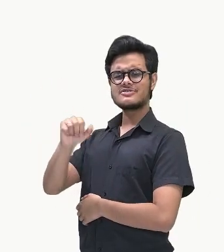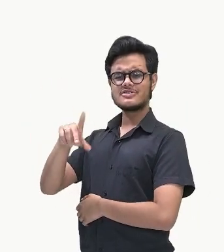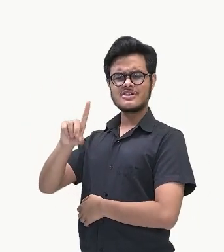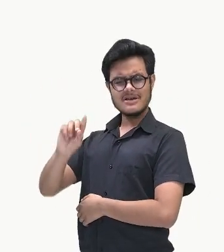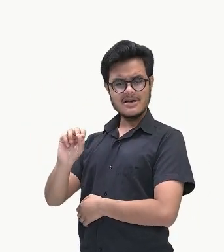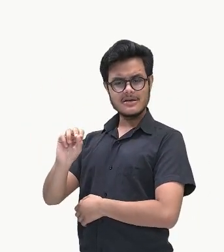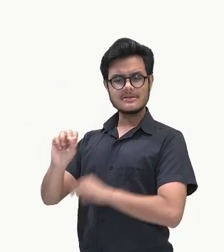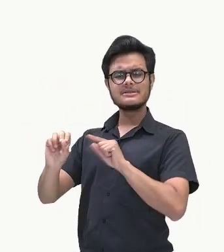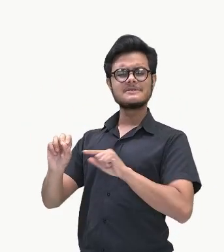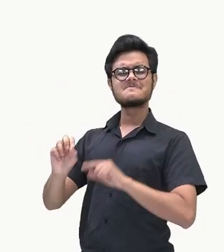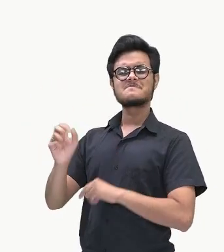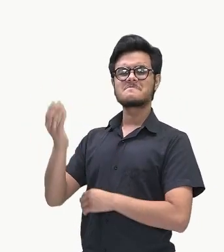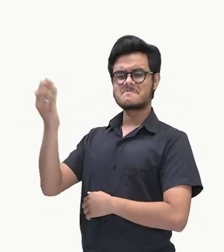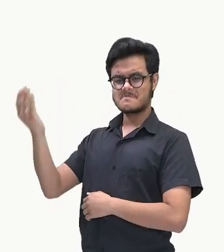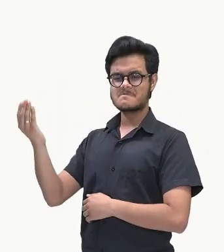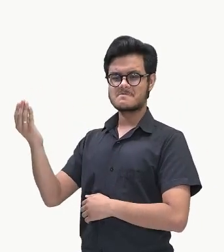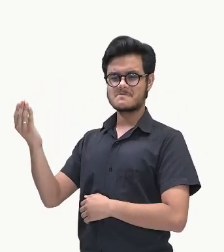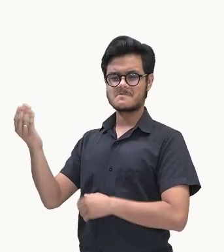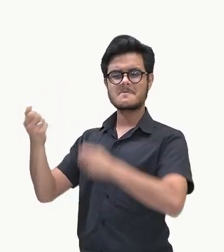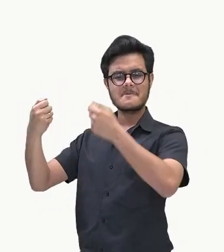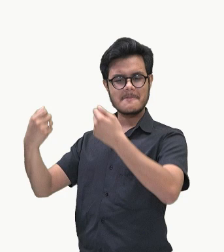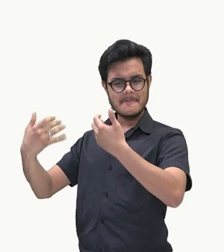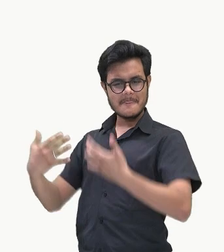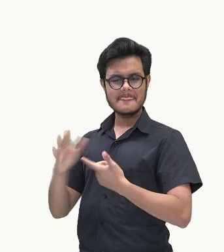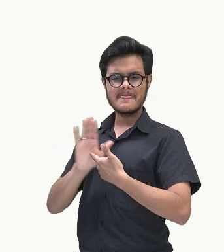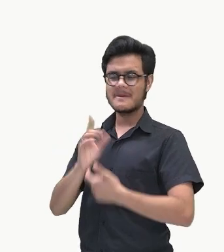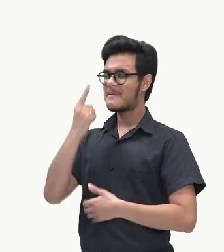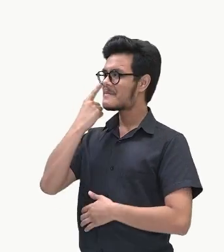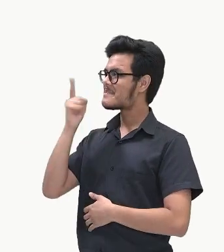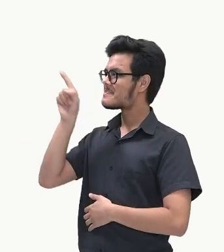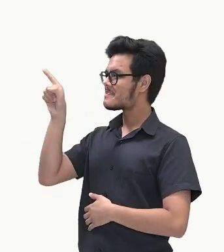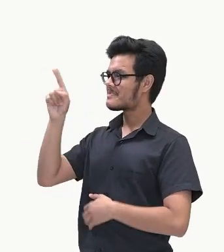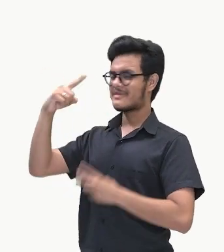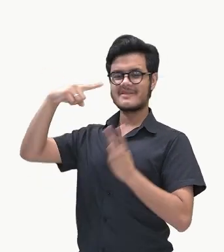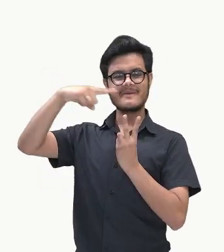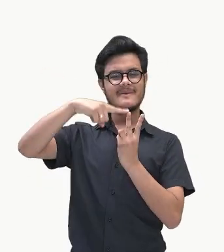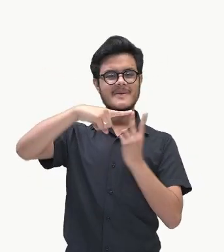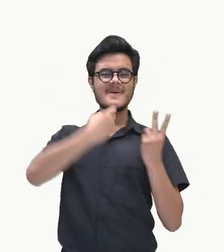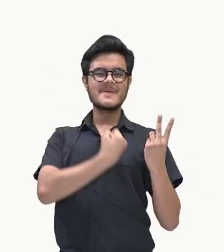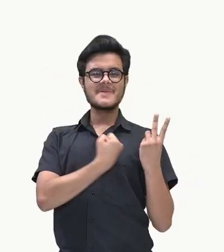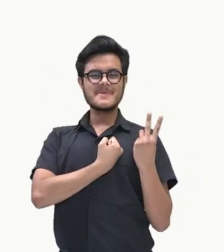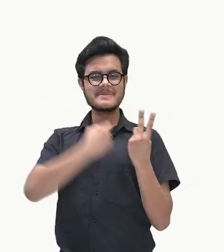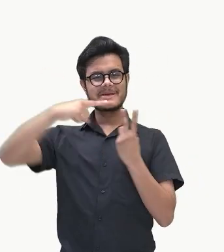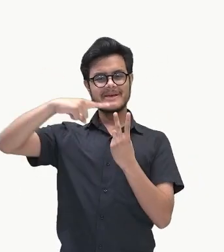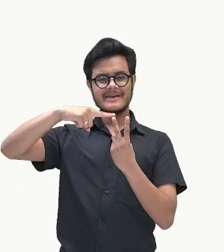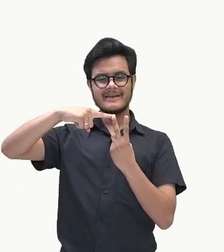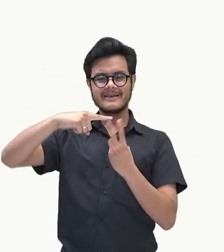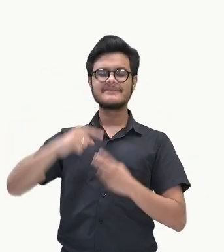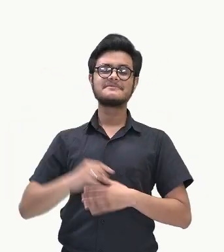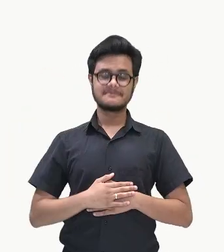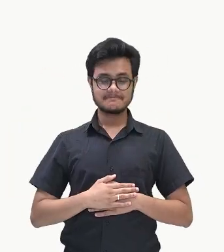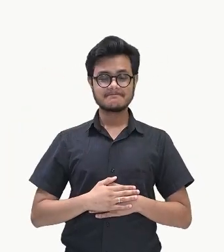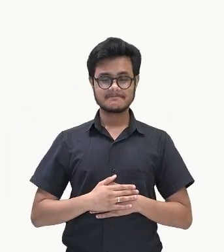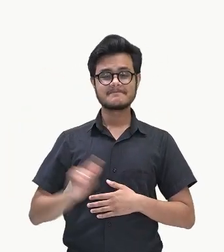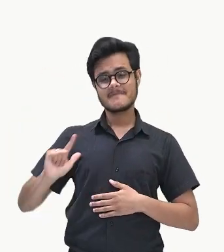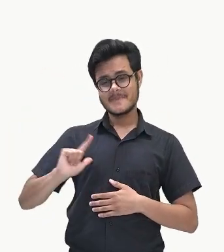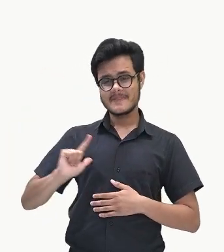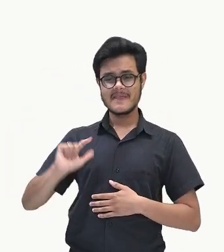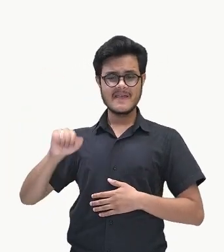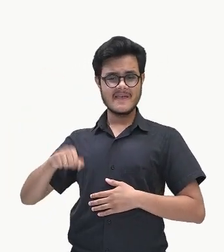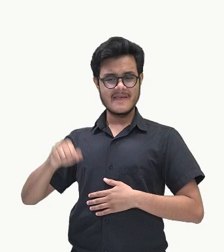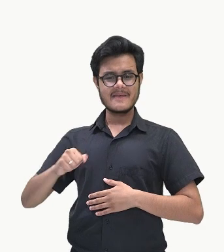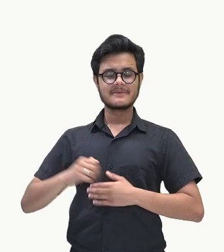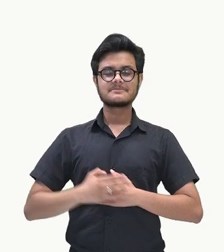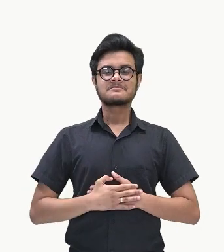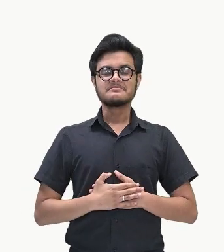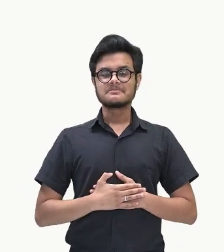falando deste número aqui, ó, que está dentro do nosso símbolo da radiciação, tá? Do nosso